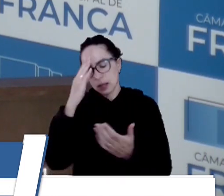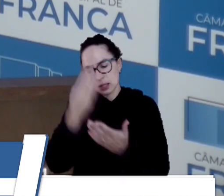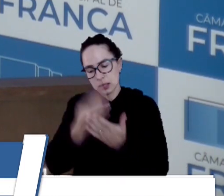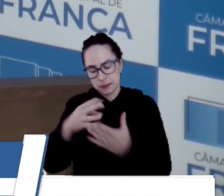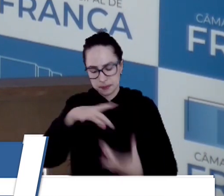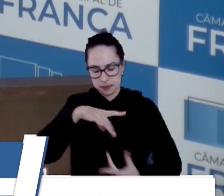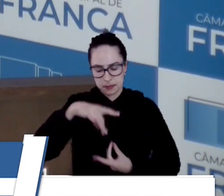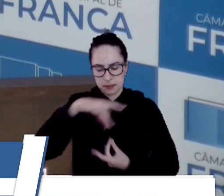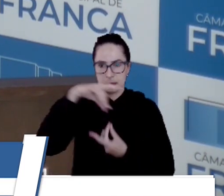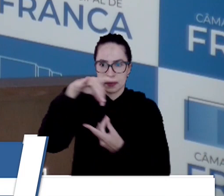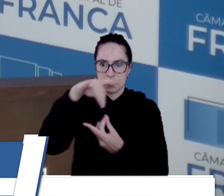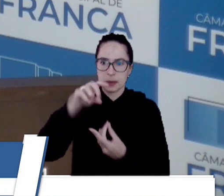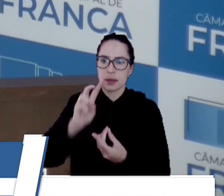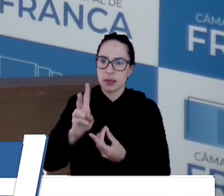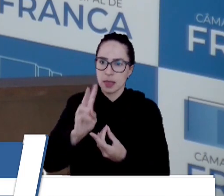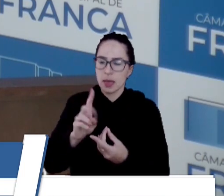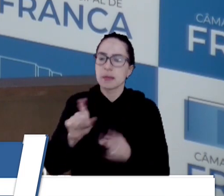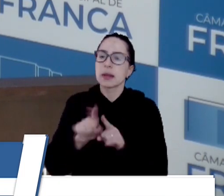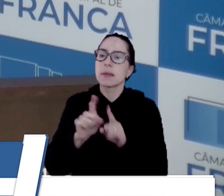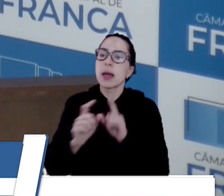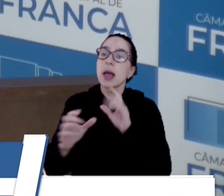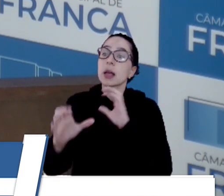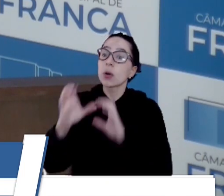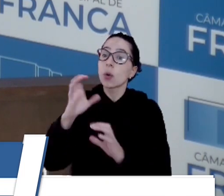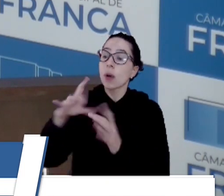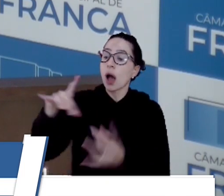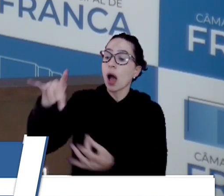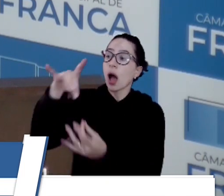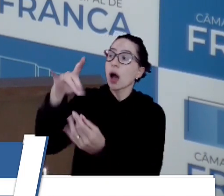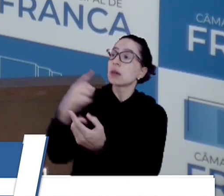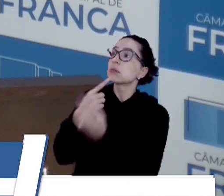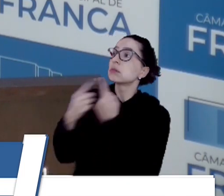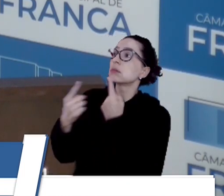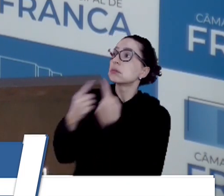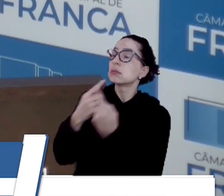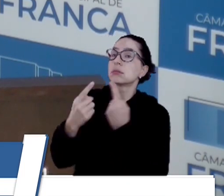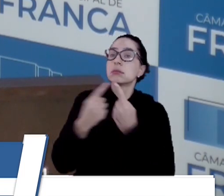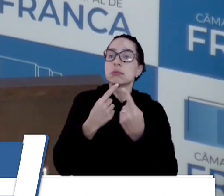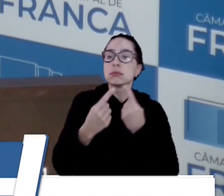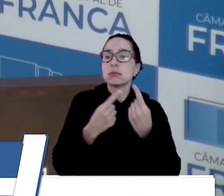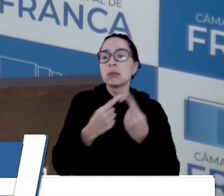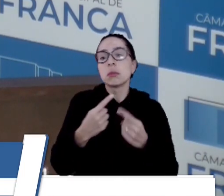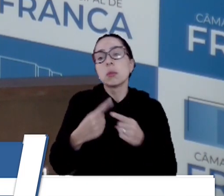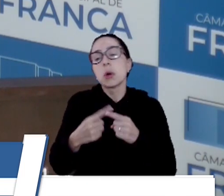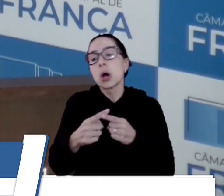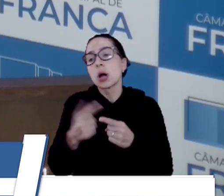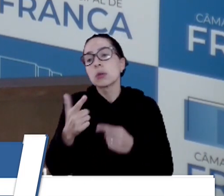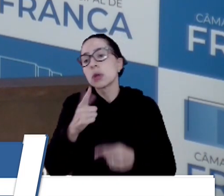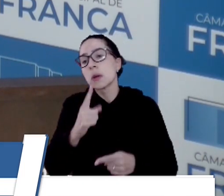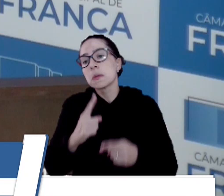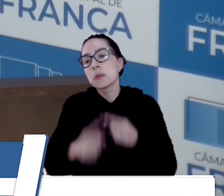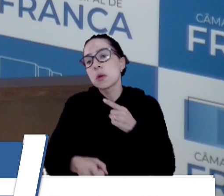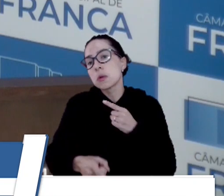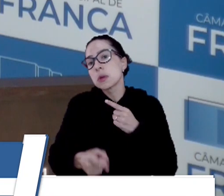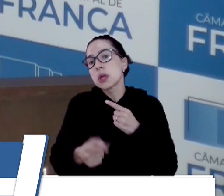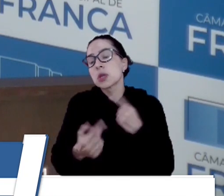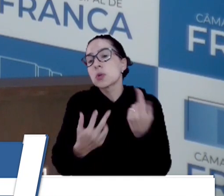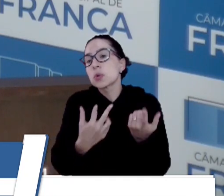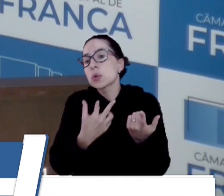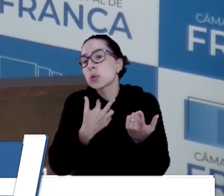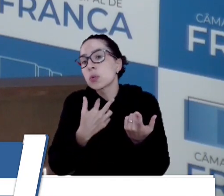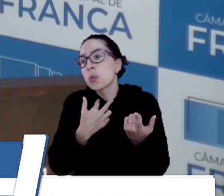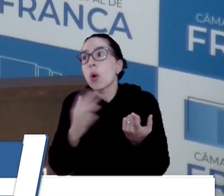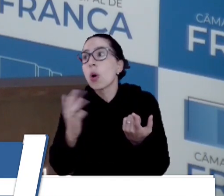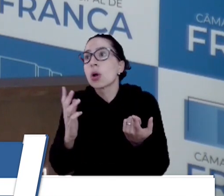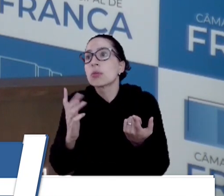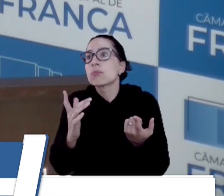mundos habitados e a comunicação com os espíritos desencarnados, pois não se proíbe o que não é possível de se acontecer.